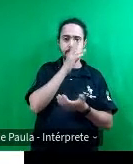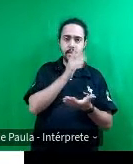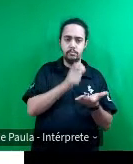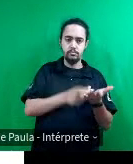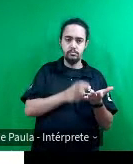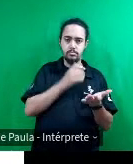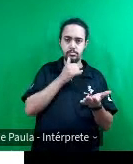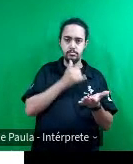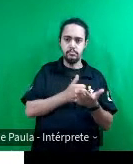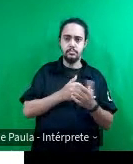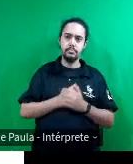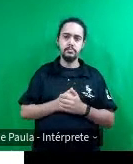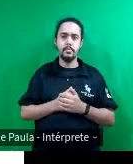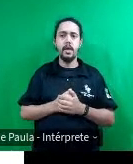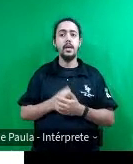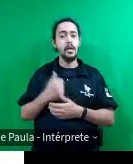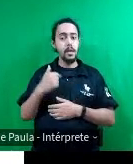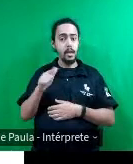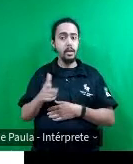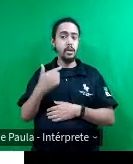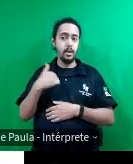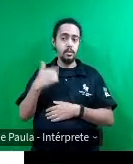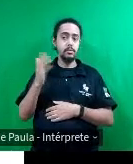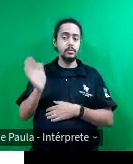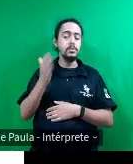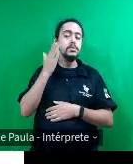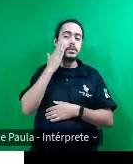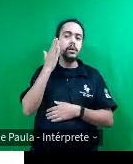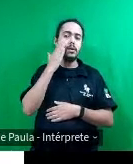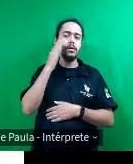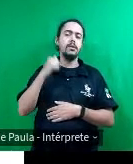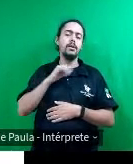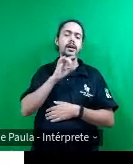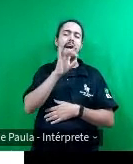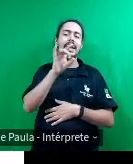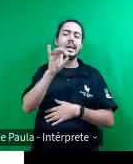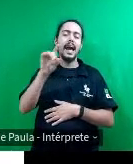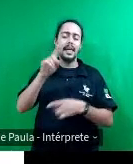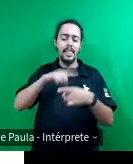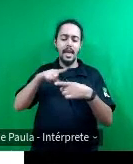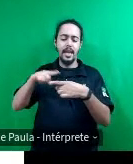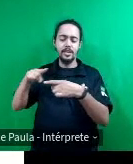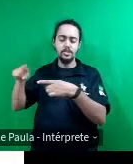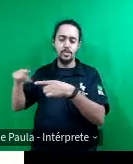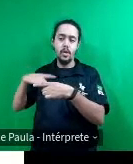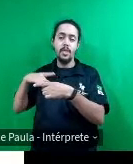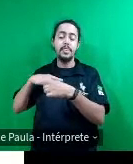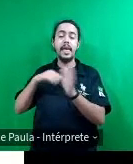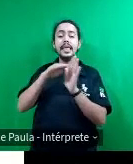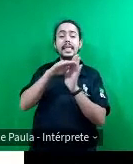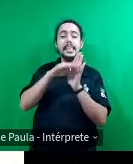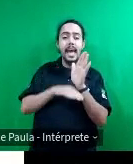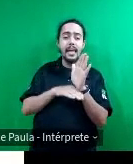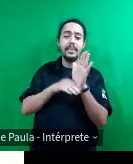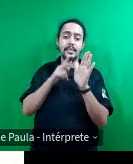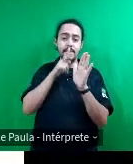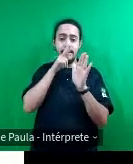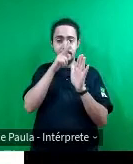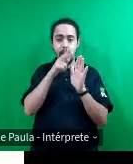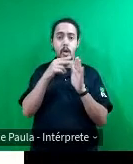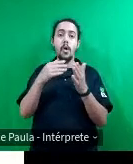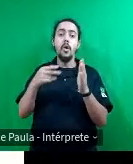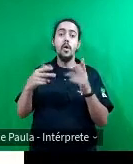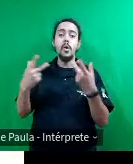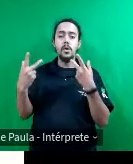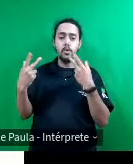vai apresentar uma queda de tensão proporcional à sua resistência, de acordo com a primeira lei de Ohm,